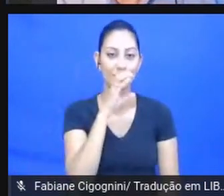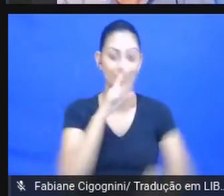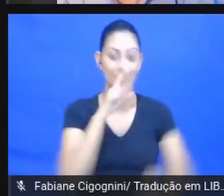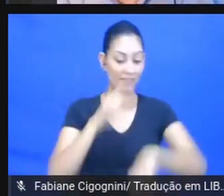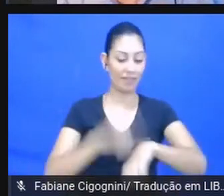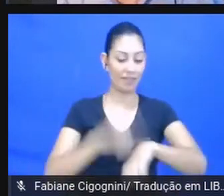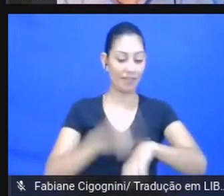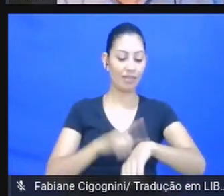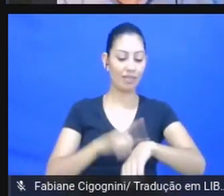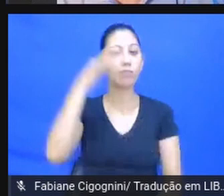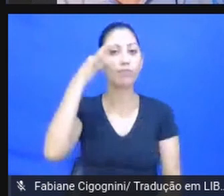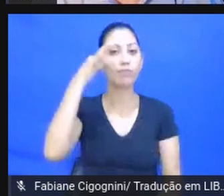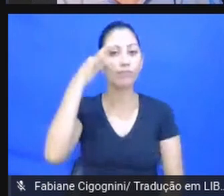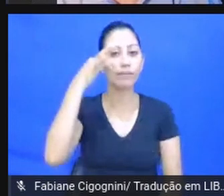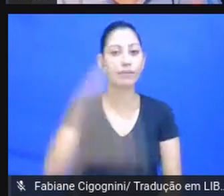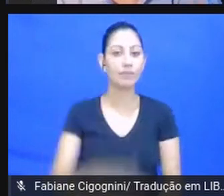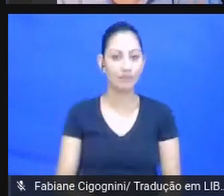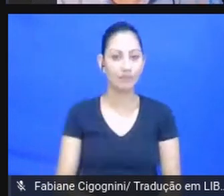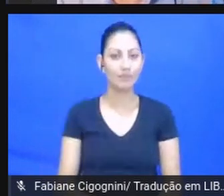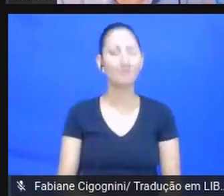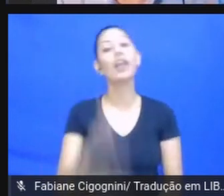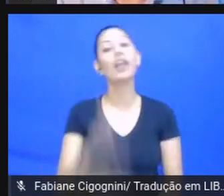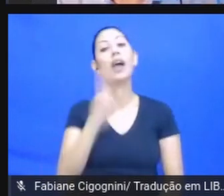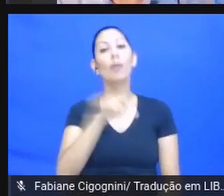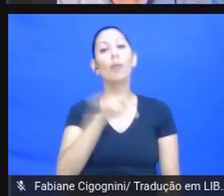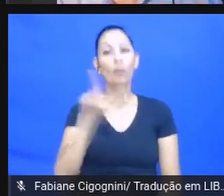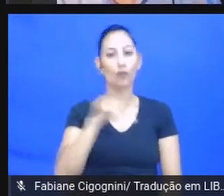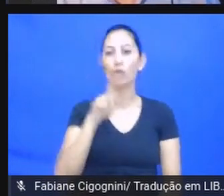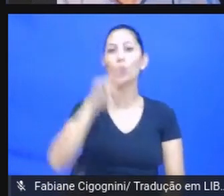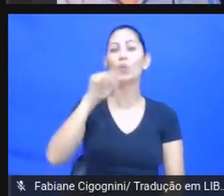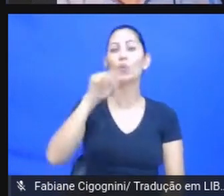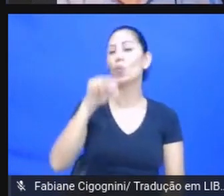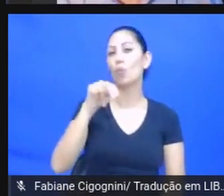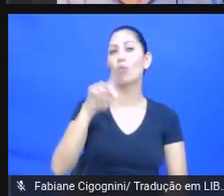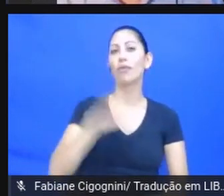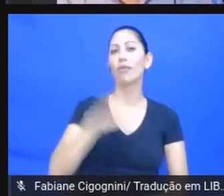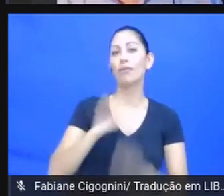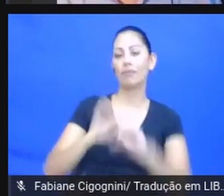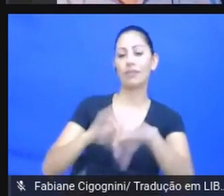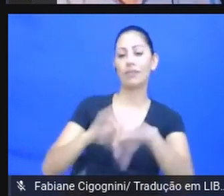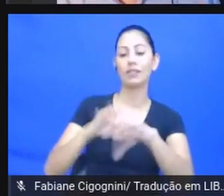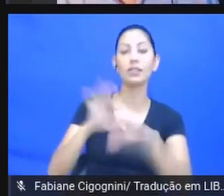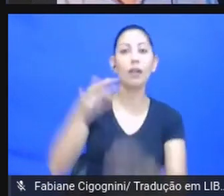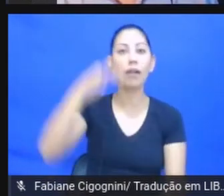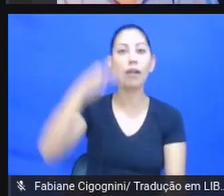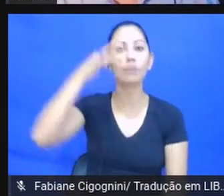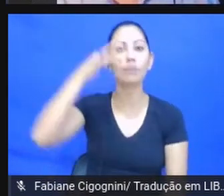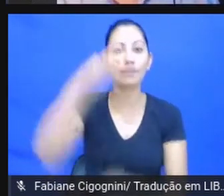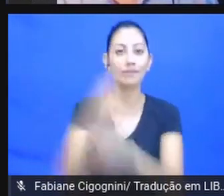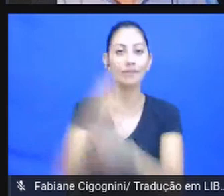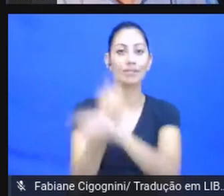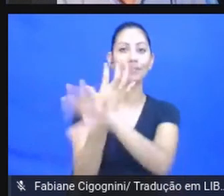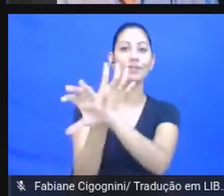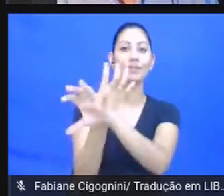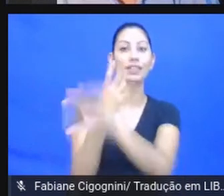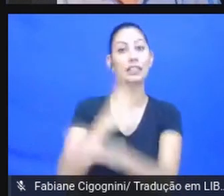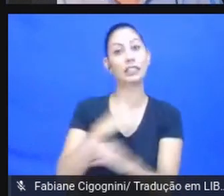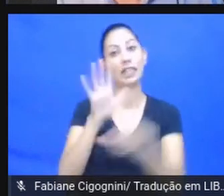Então, muitos professores que nunca tinham dado uma aula ao vivo, online, entraram numa